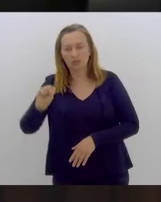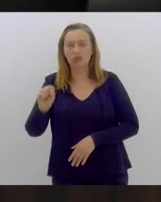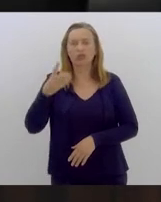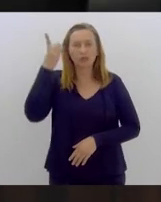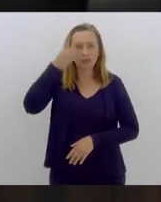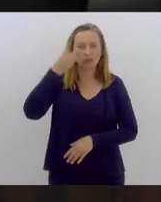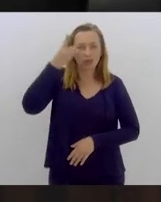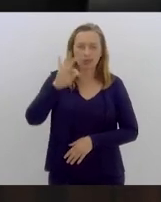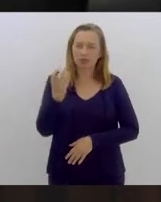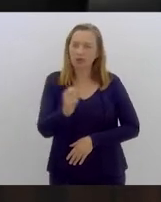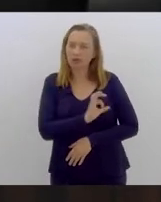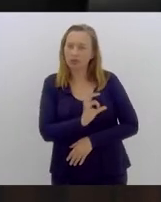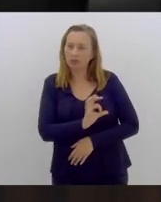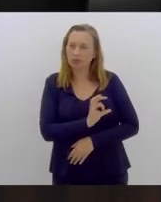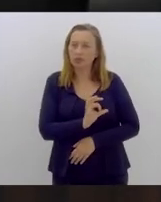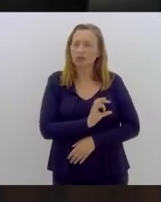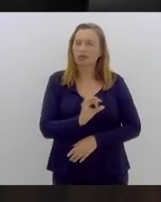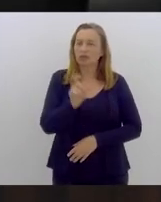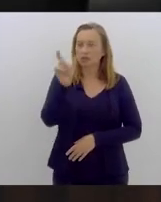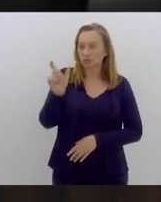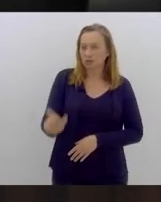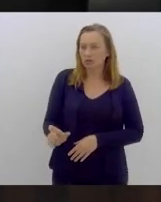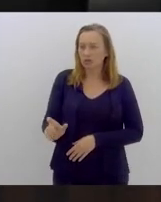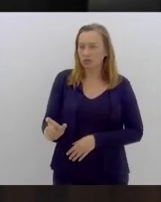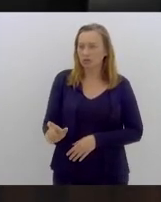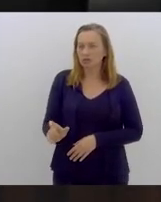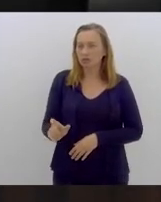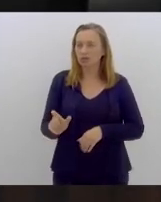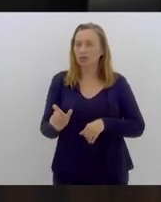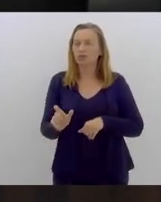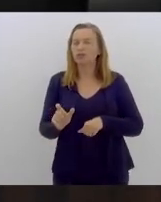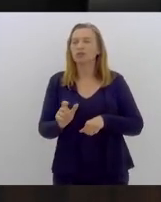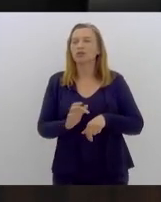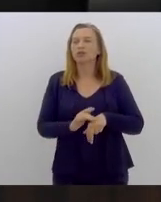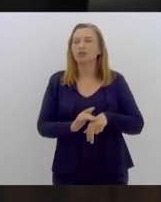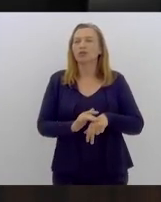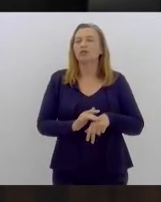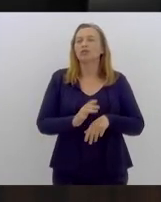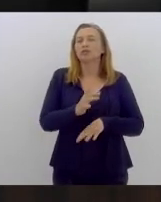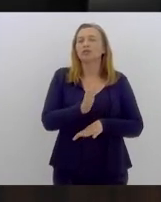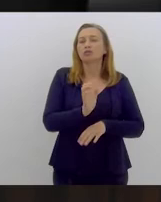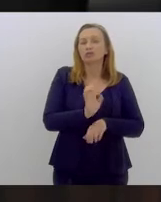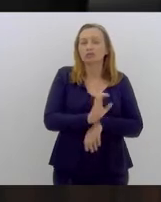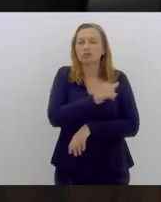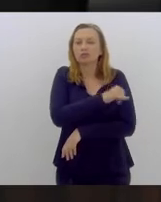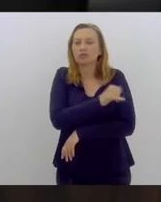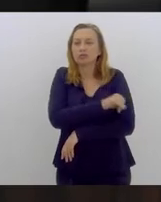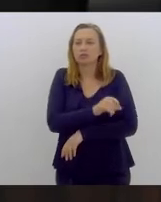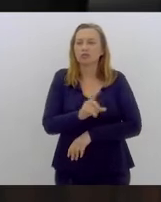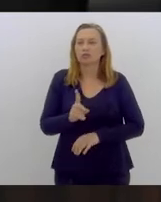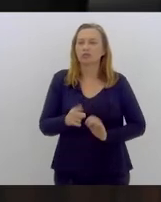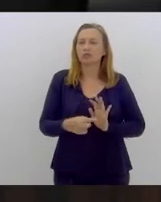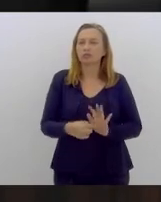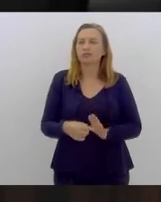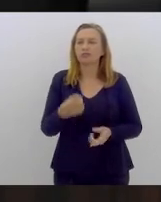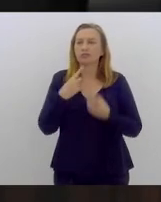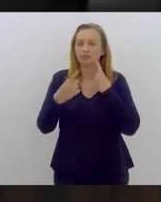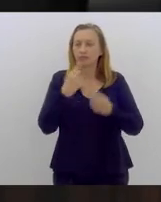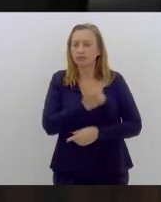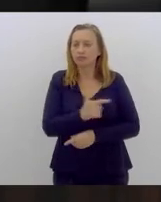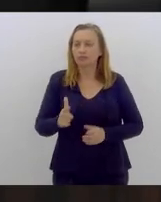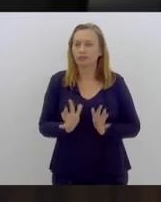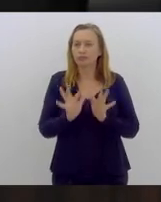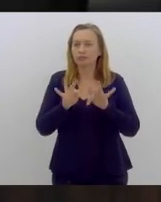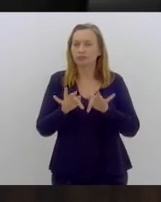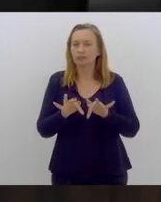a identificação de pacientes não identificados na rede de saúde do Estado do Rio de Janeiro. Em discussão, quem queira discutir, encerra a discussão.